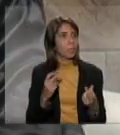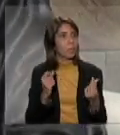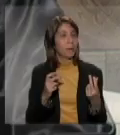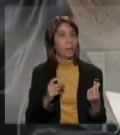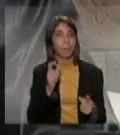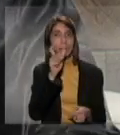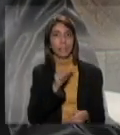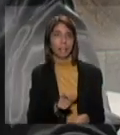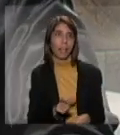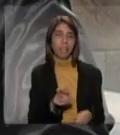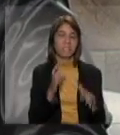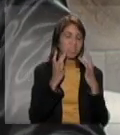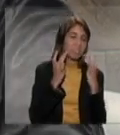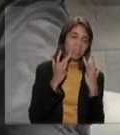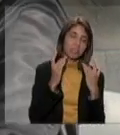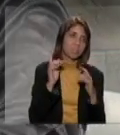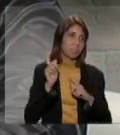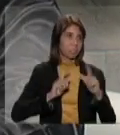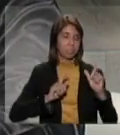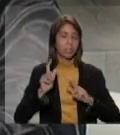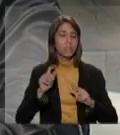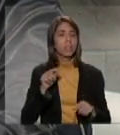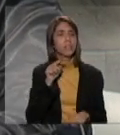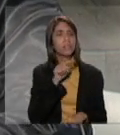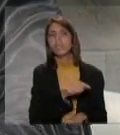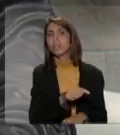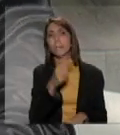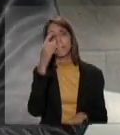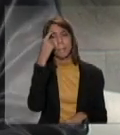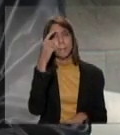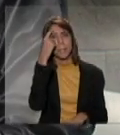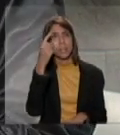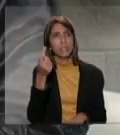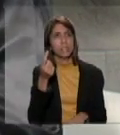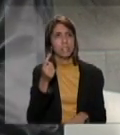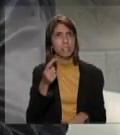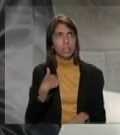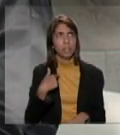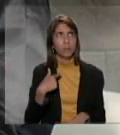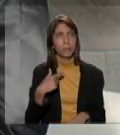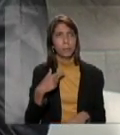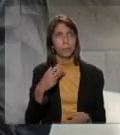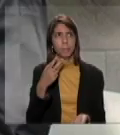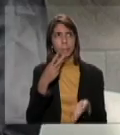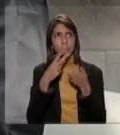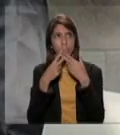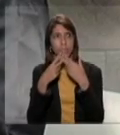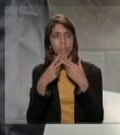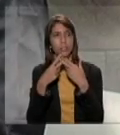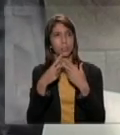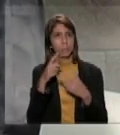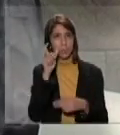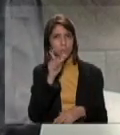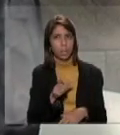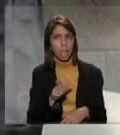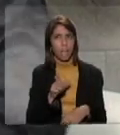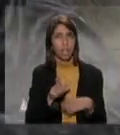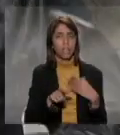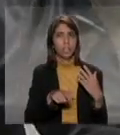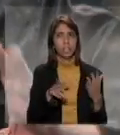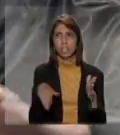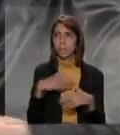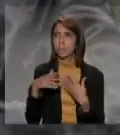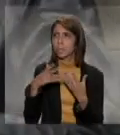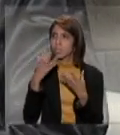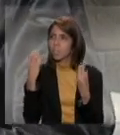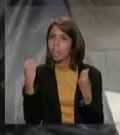um personagem, tanto no teatro quanto na televisão. Para você, como é que funciona? Ele fica lá quando você sai ou do teatro ou da TV, ou